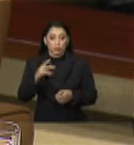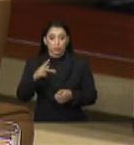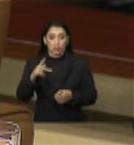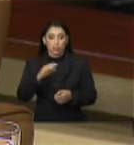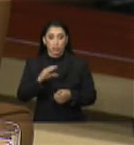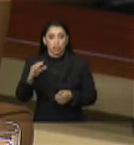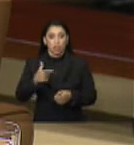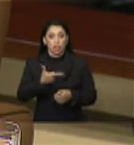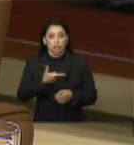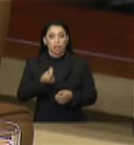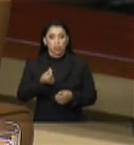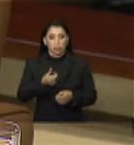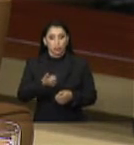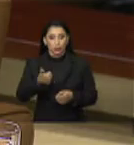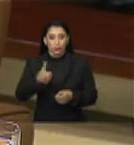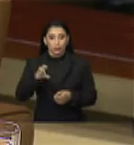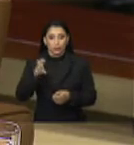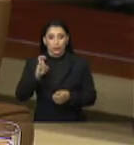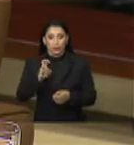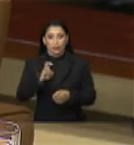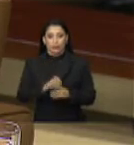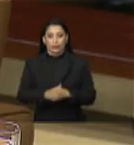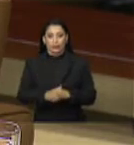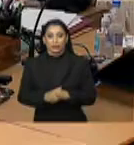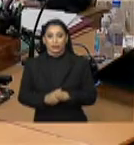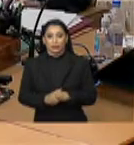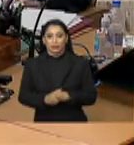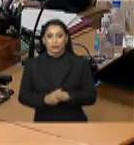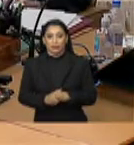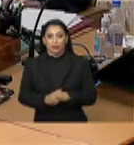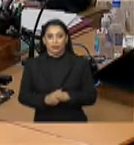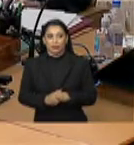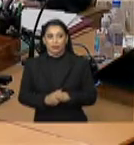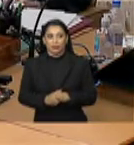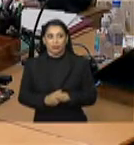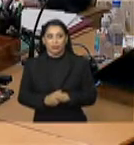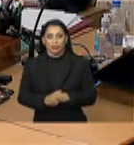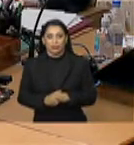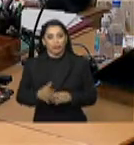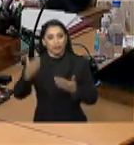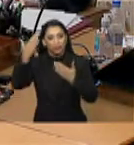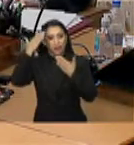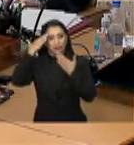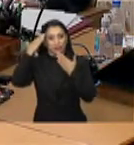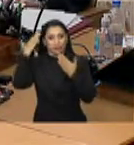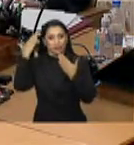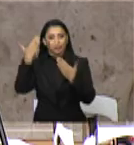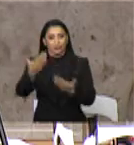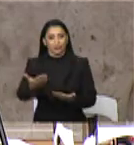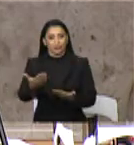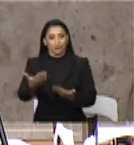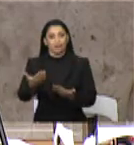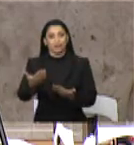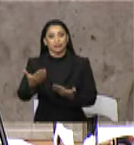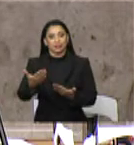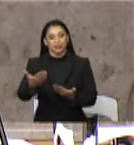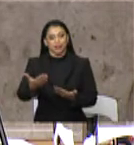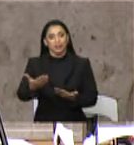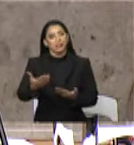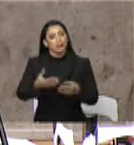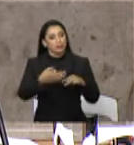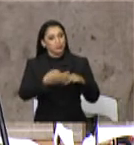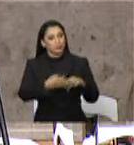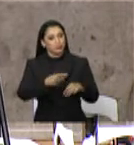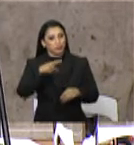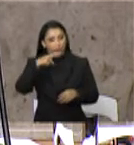de 2015 e é como o voto muito obrigada Ministro Edson